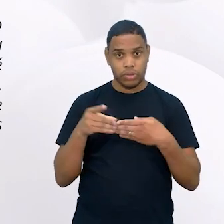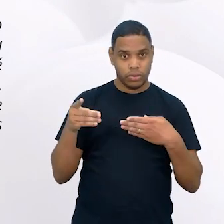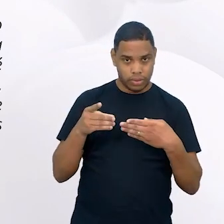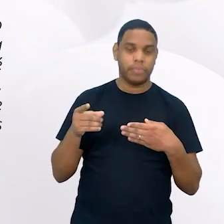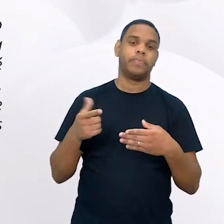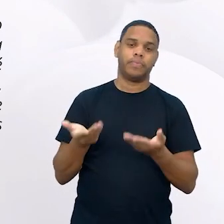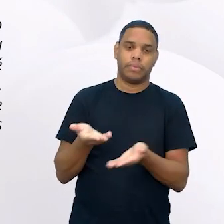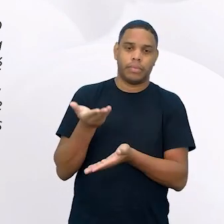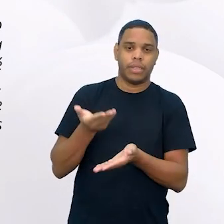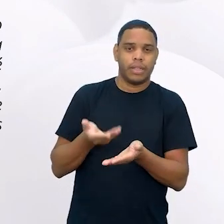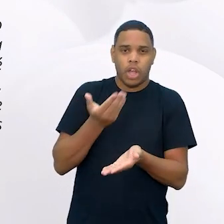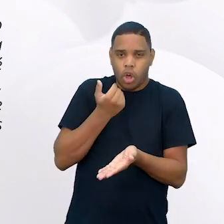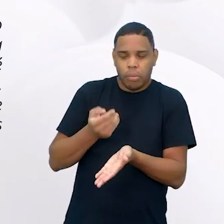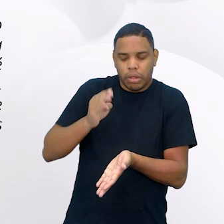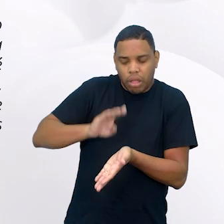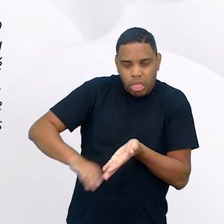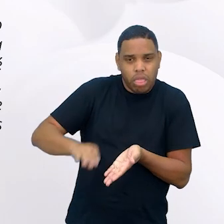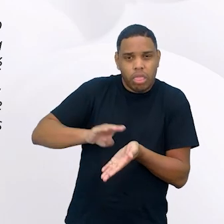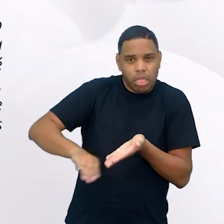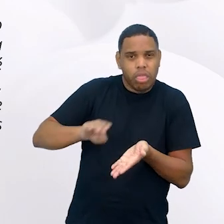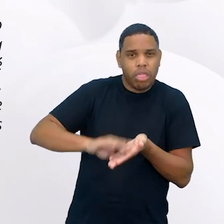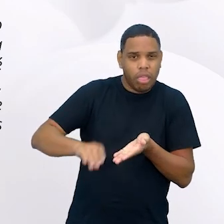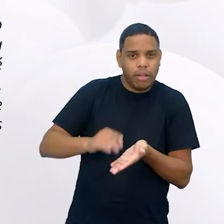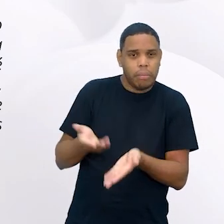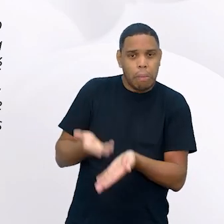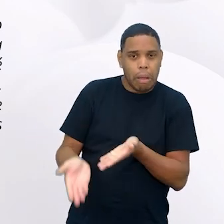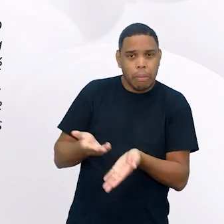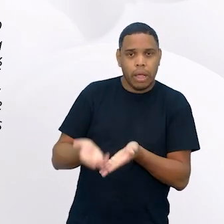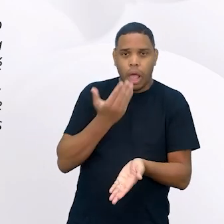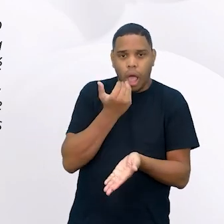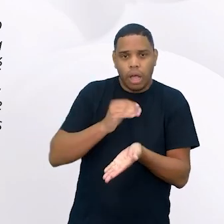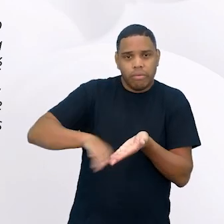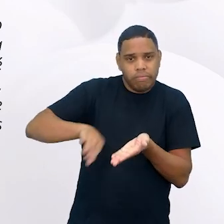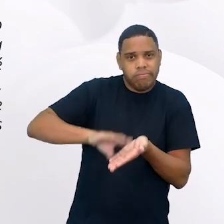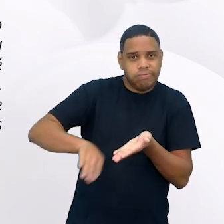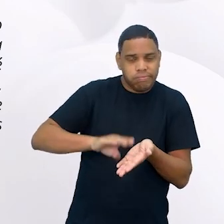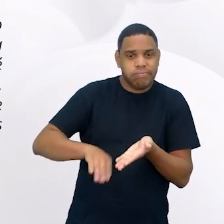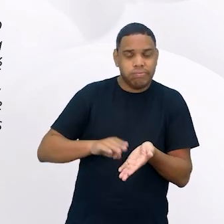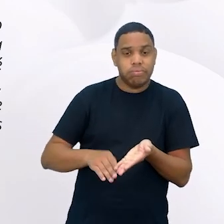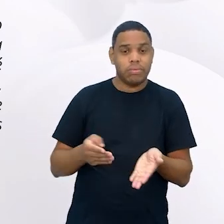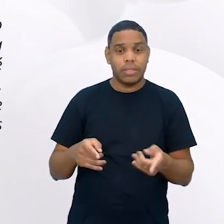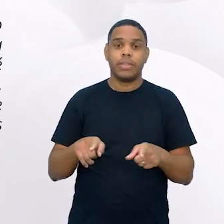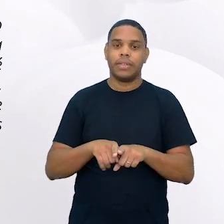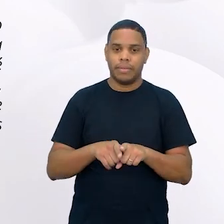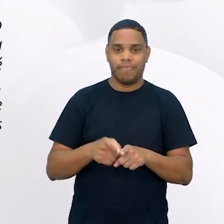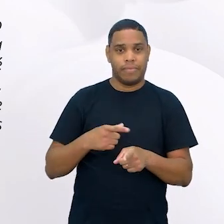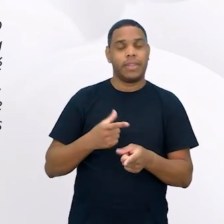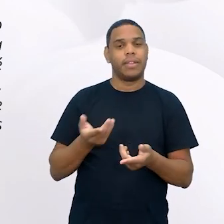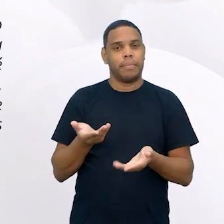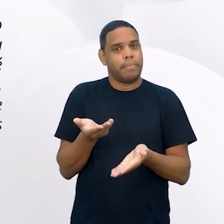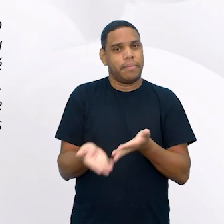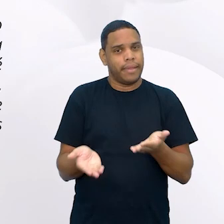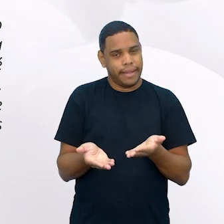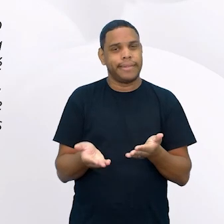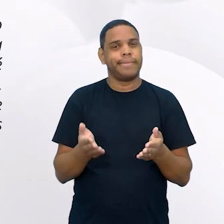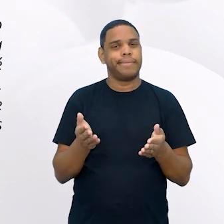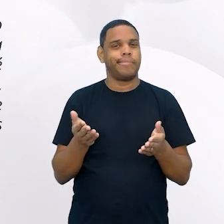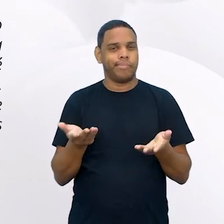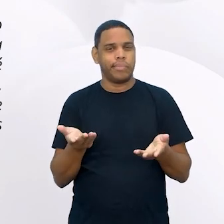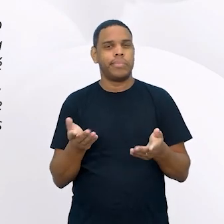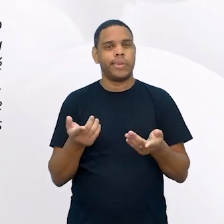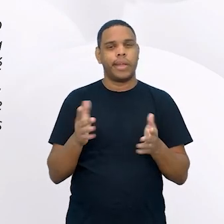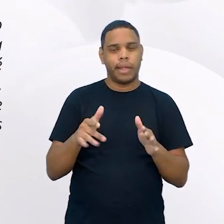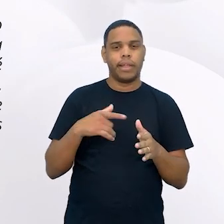do desperdício de alimento, a gente não está falando só, como se não fosse o bastante, o desperdício da comida, mas a gente está falando de